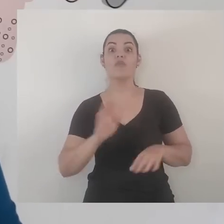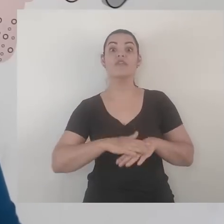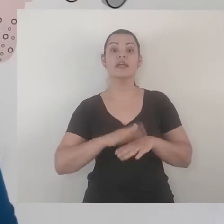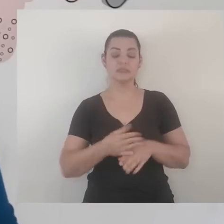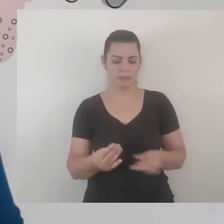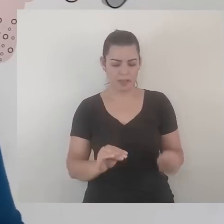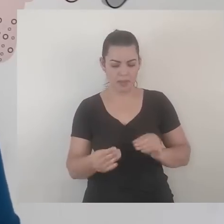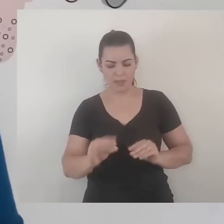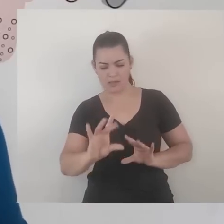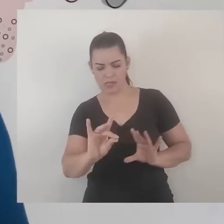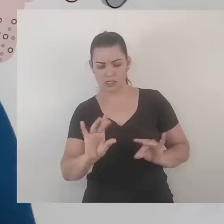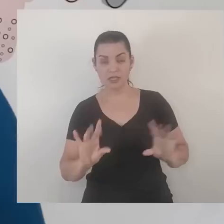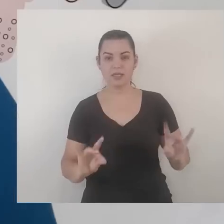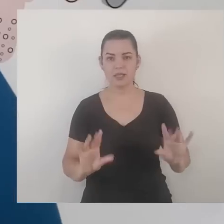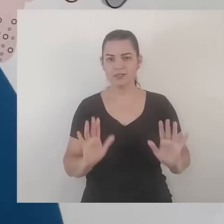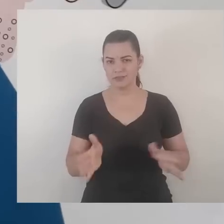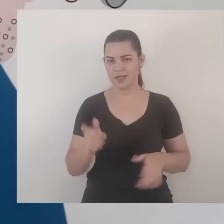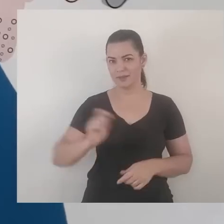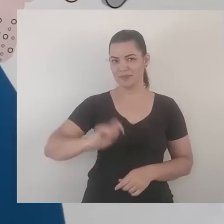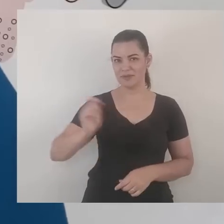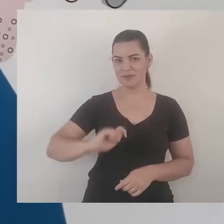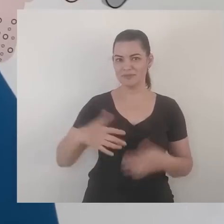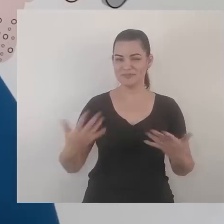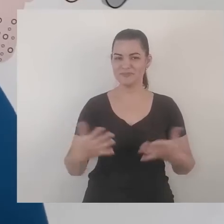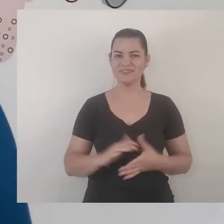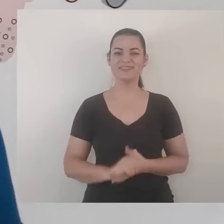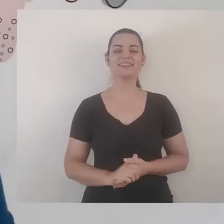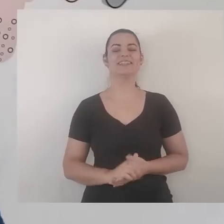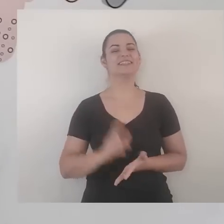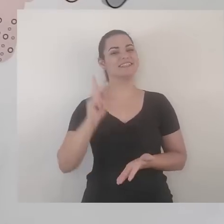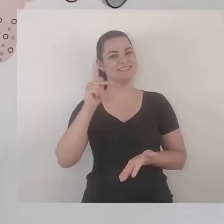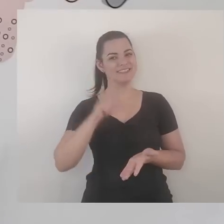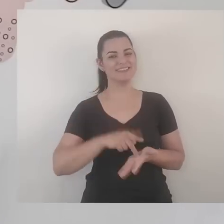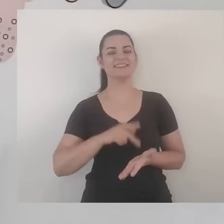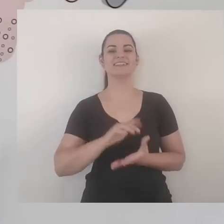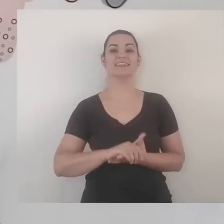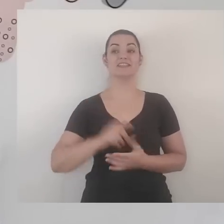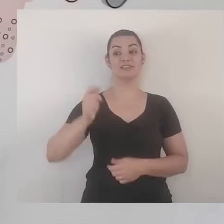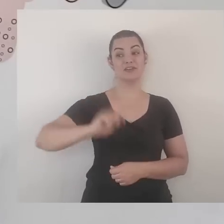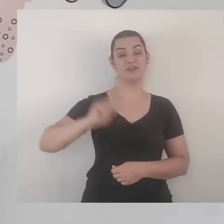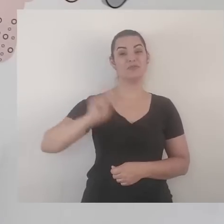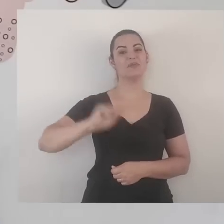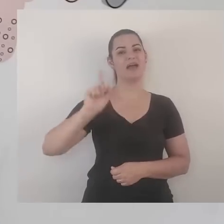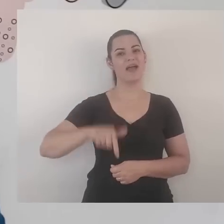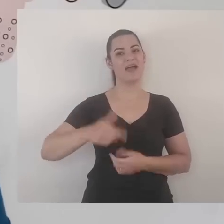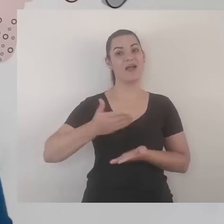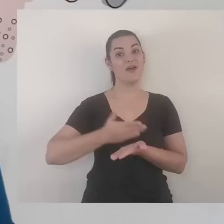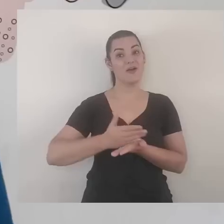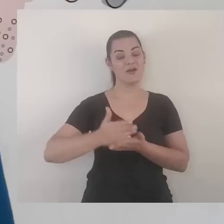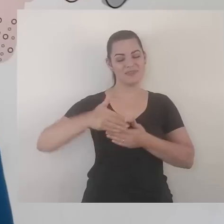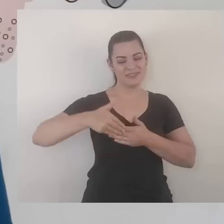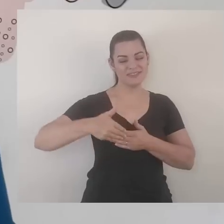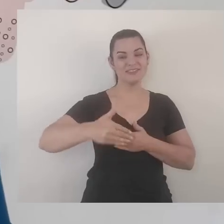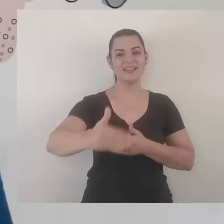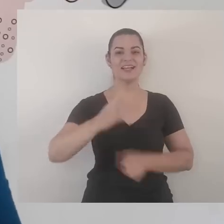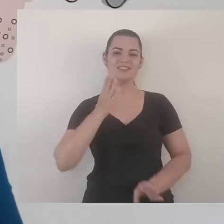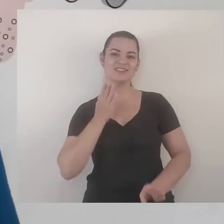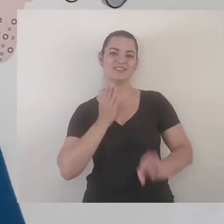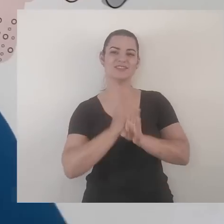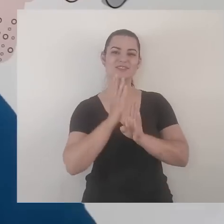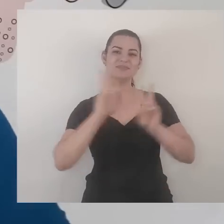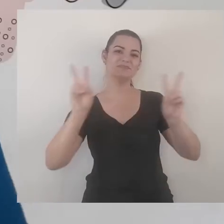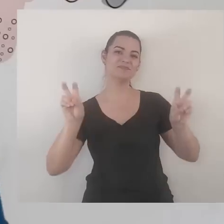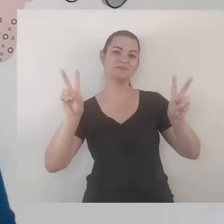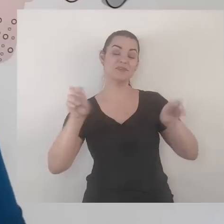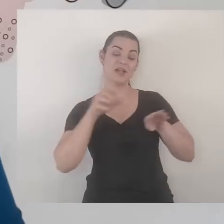pipa? Olha só, as pipas serão o nosso ponto de partida para as descobertas sobre